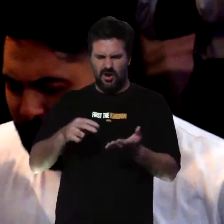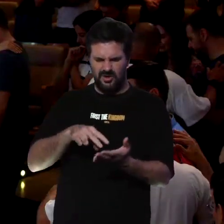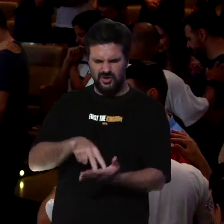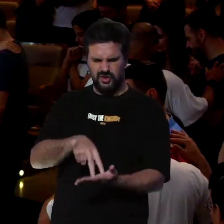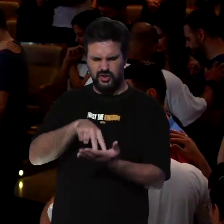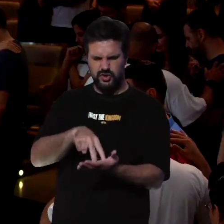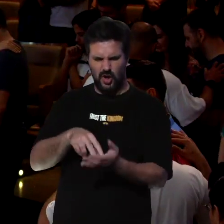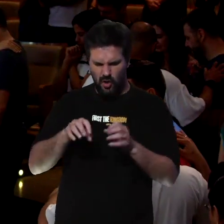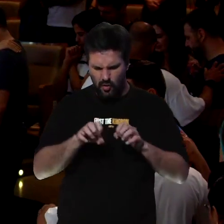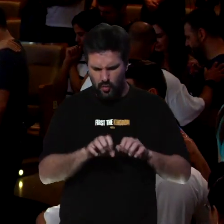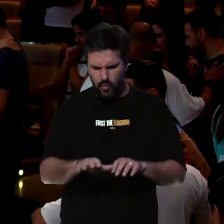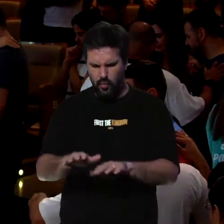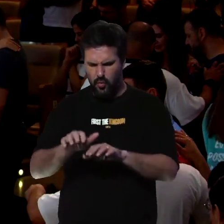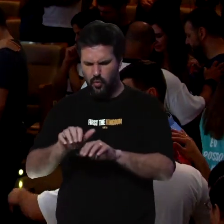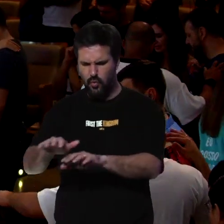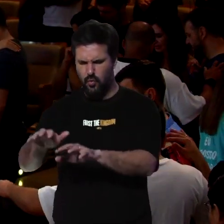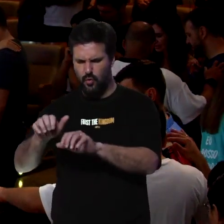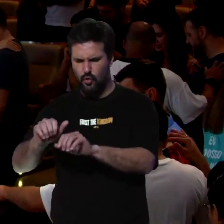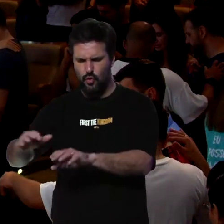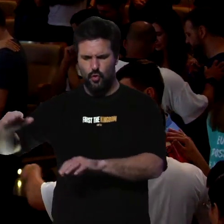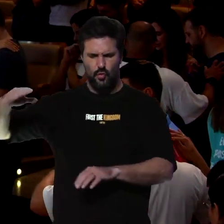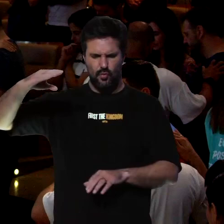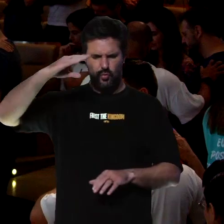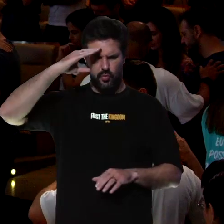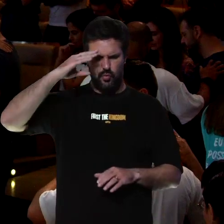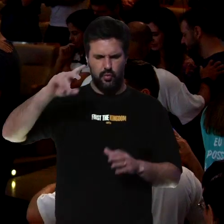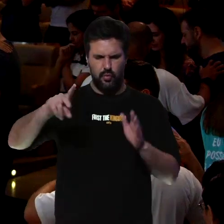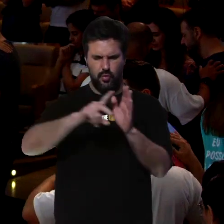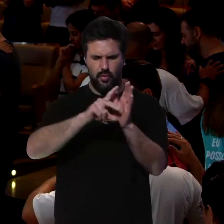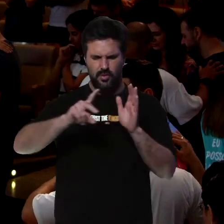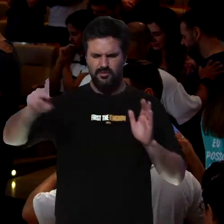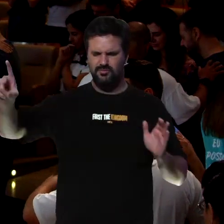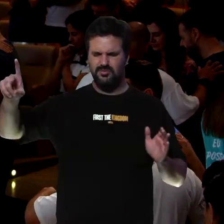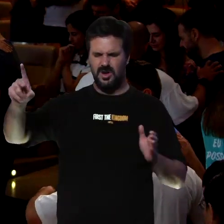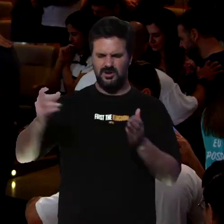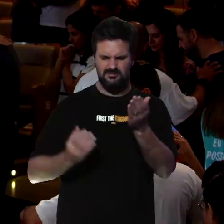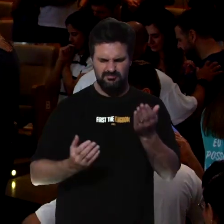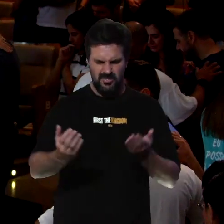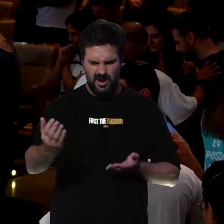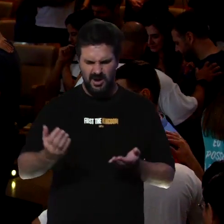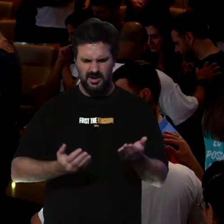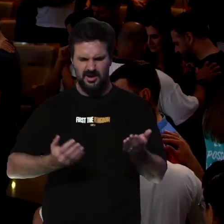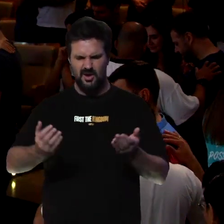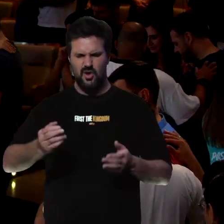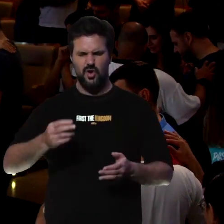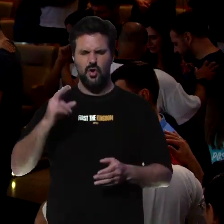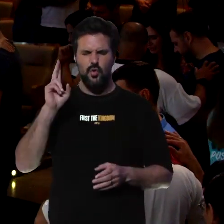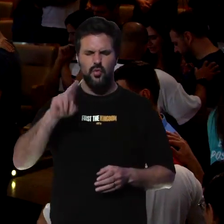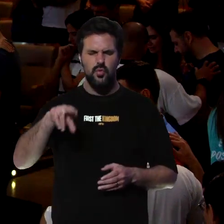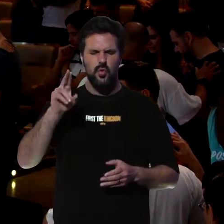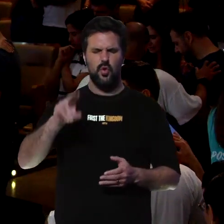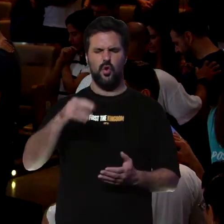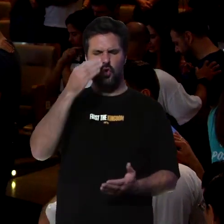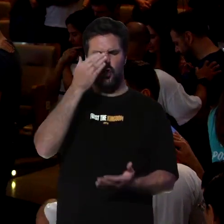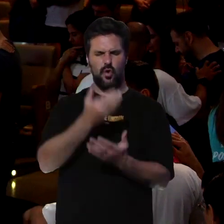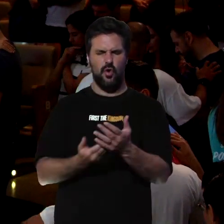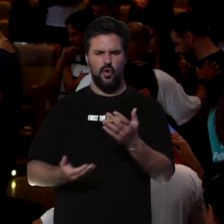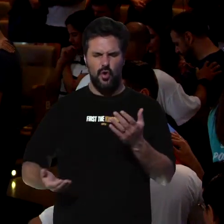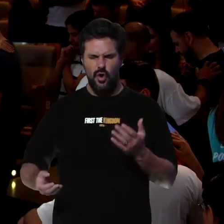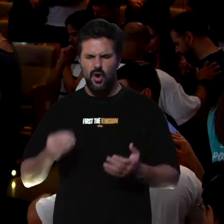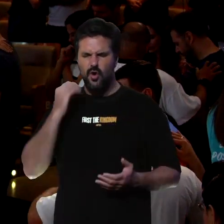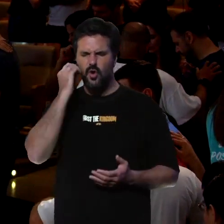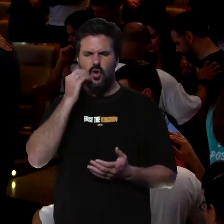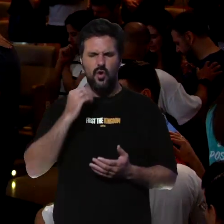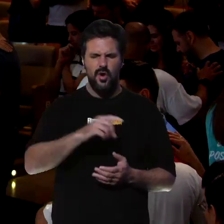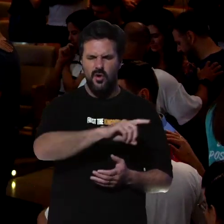Teus soldados aqui, Deus, mais uma vez, para servirem ao Senhor e não mais perderem as oportunidades do passado, mas sermos impulsionados